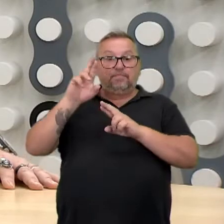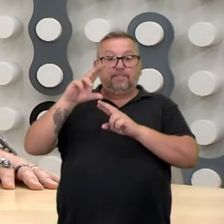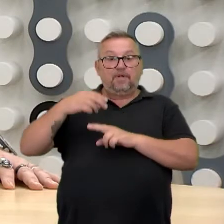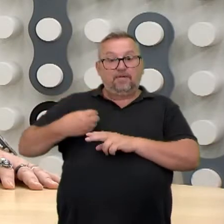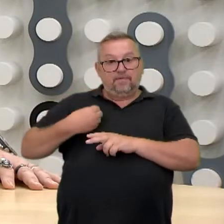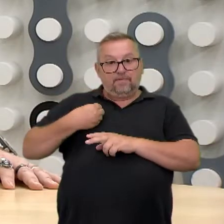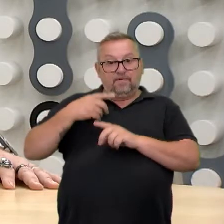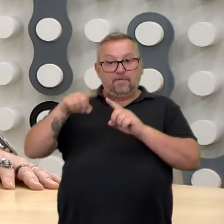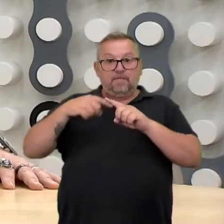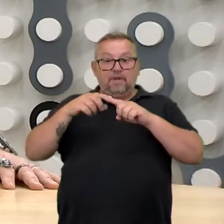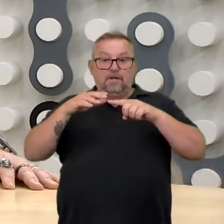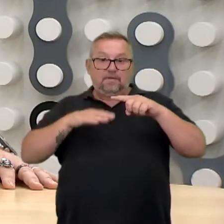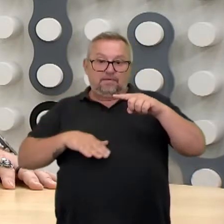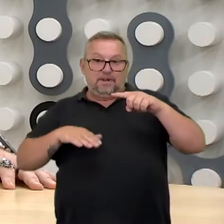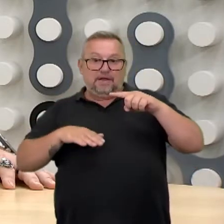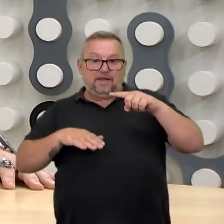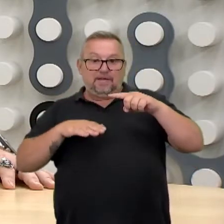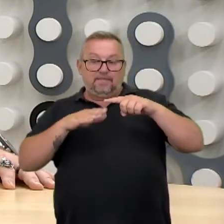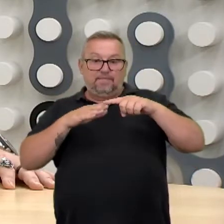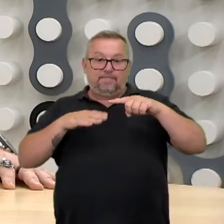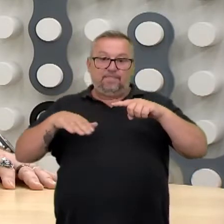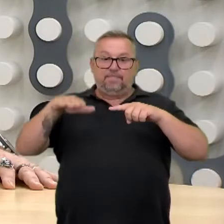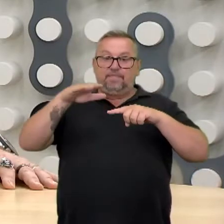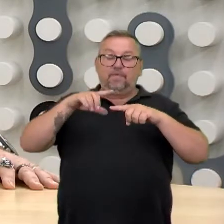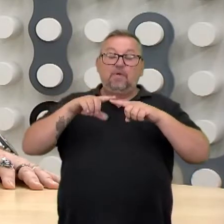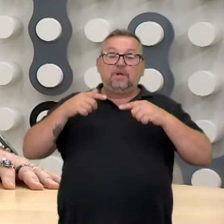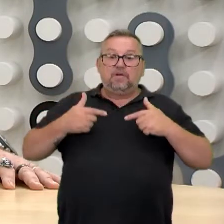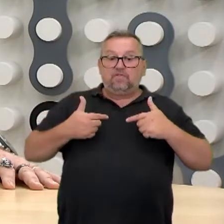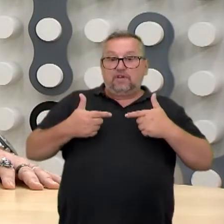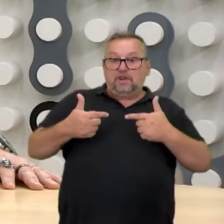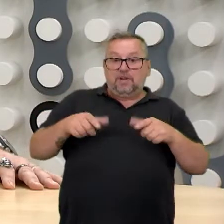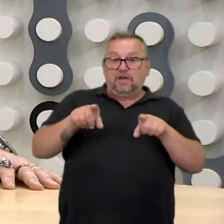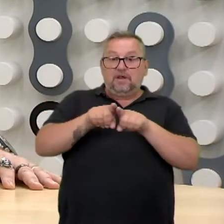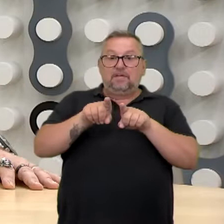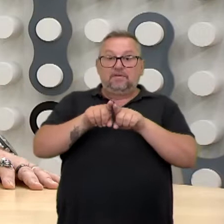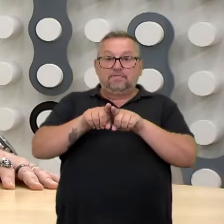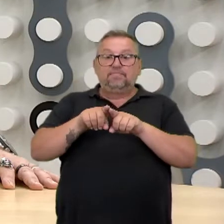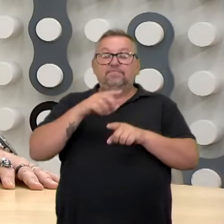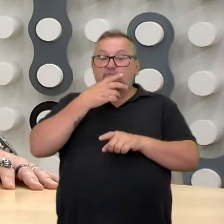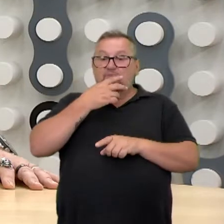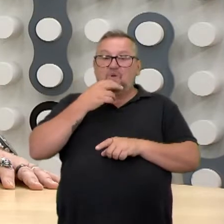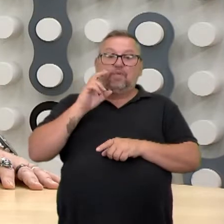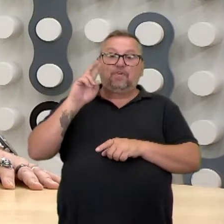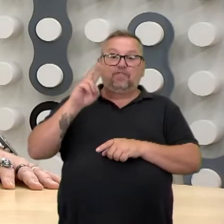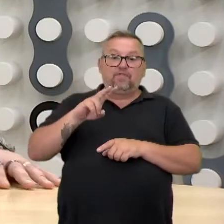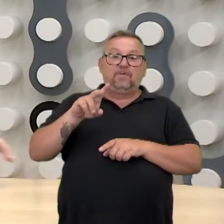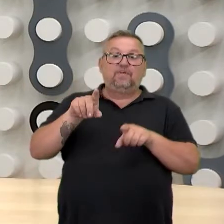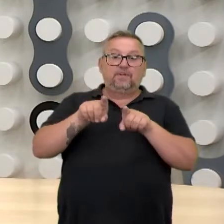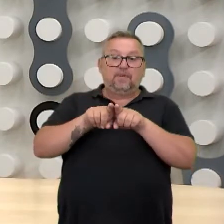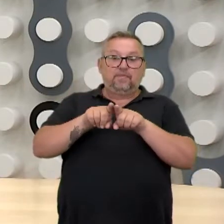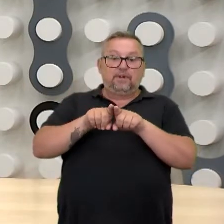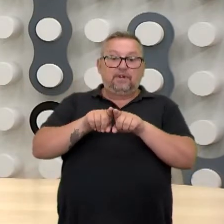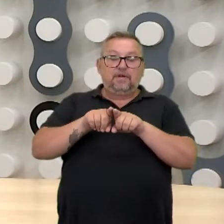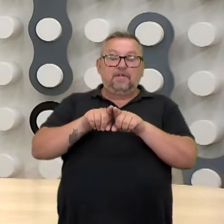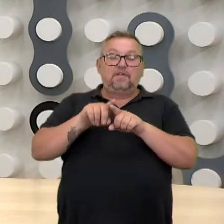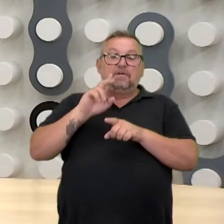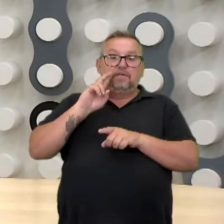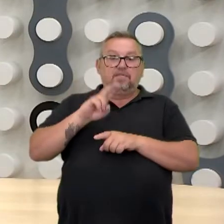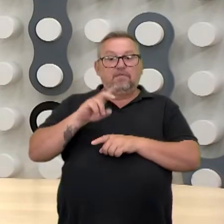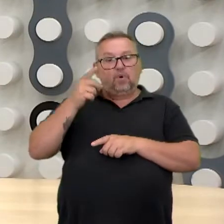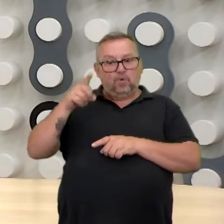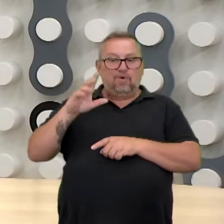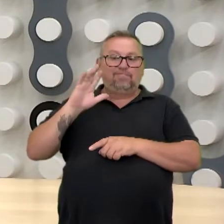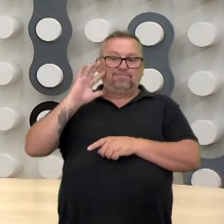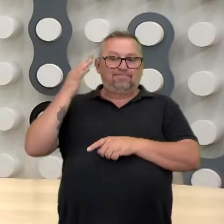mais abaixo, né, que pode ser aí a questão de guerras, de pandemias, né, como a gente tem aí, tá tendo aí ultimamente